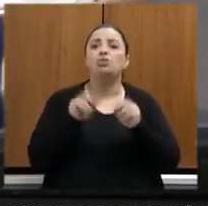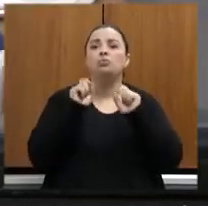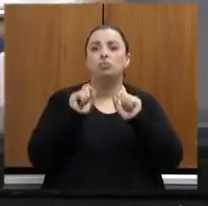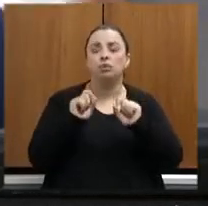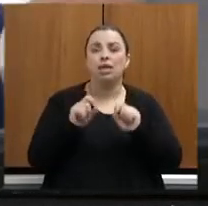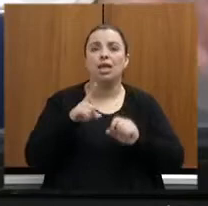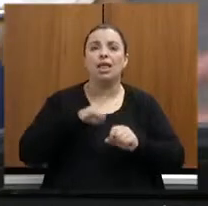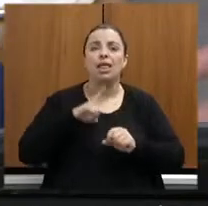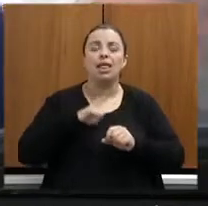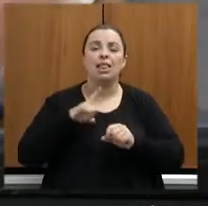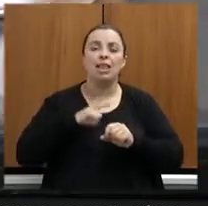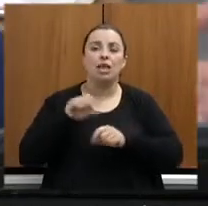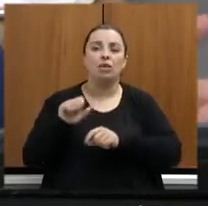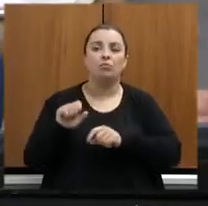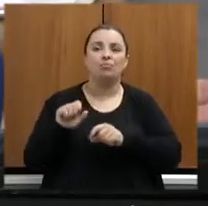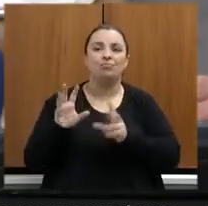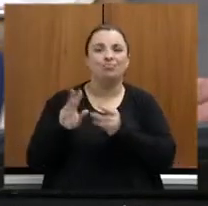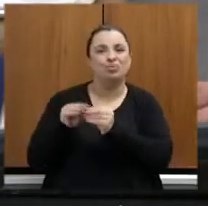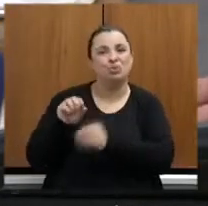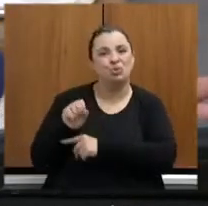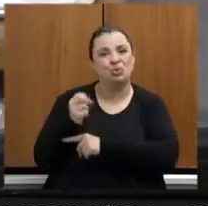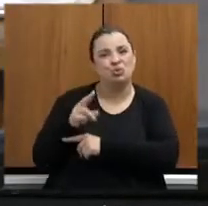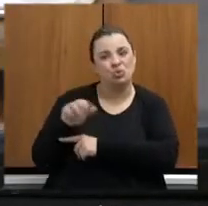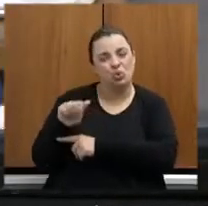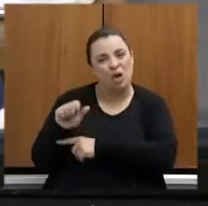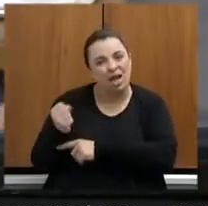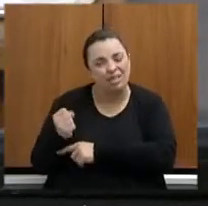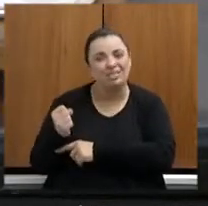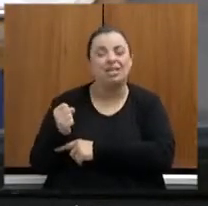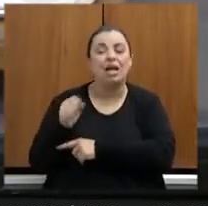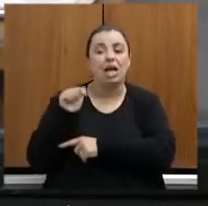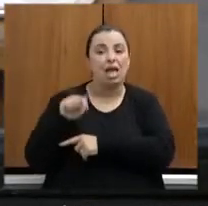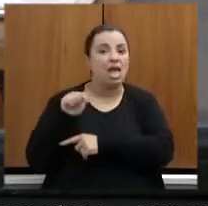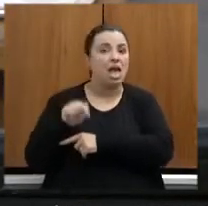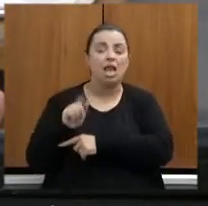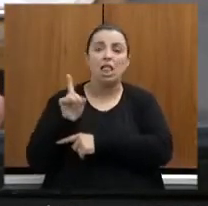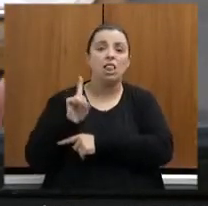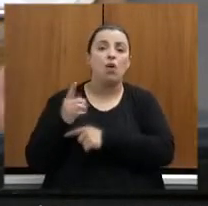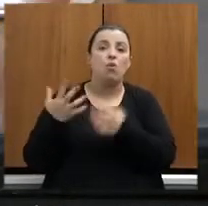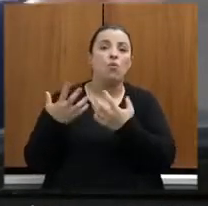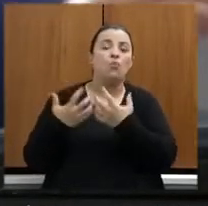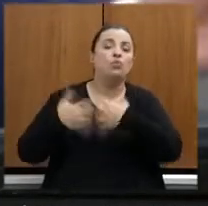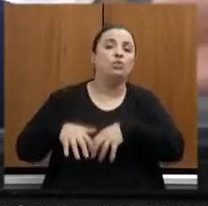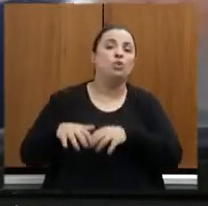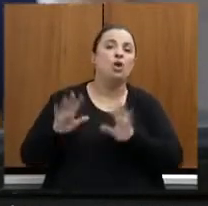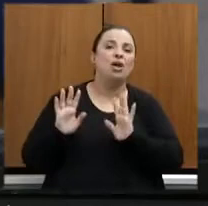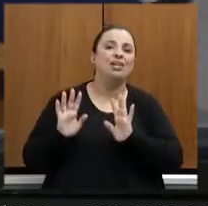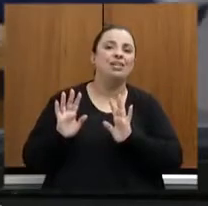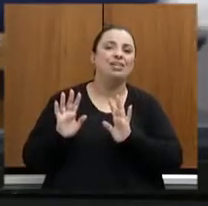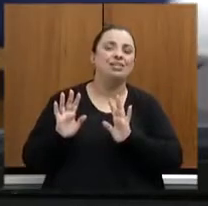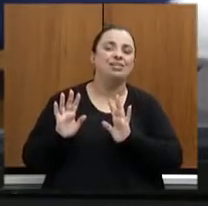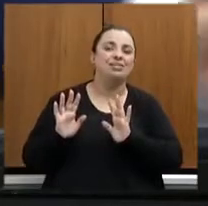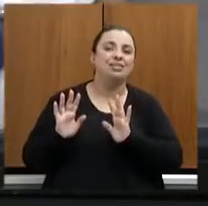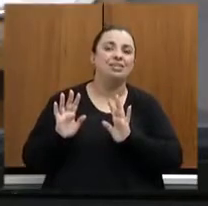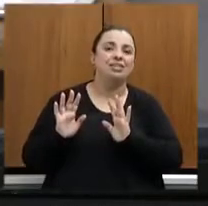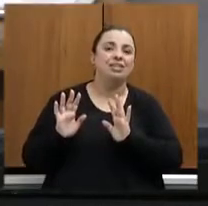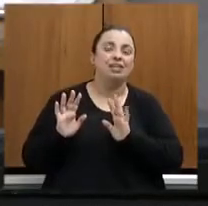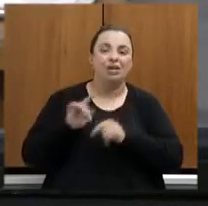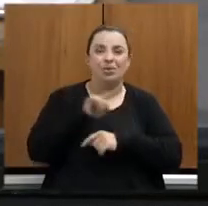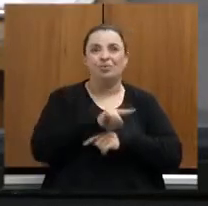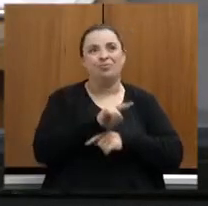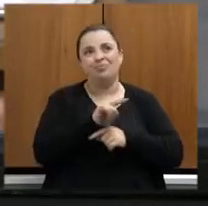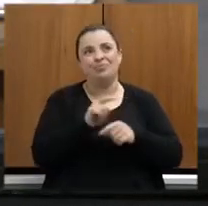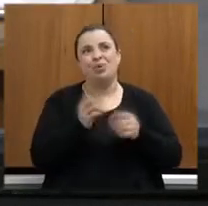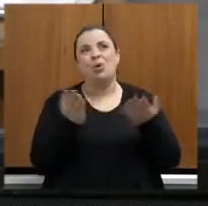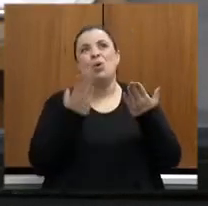o Suárez é que quando o SUS que nós temos na saúde e que hoje não funciona como SUS até hoje os repasses chegam lá na ponta para os